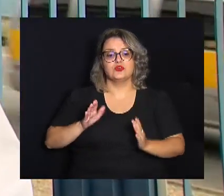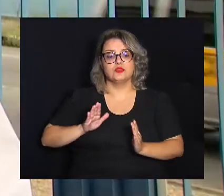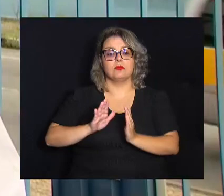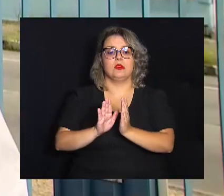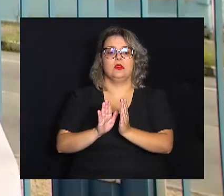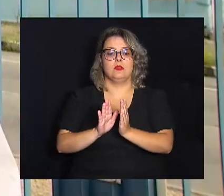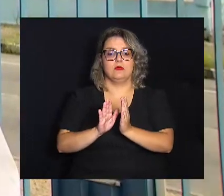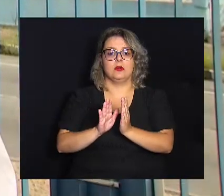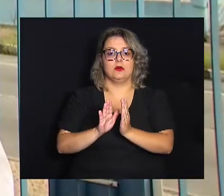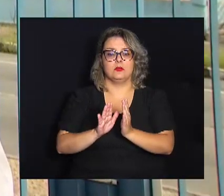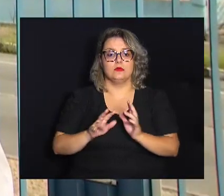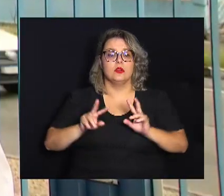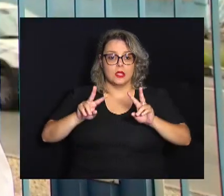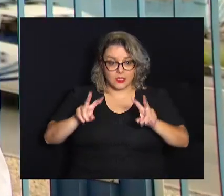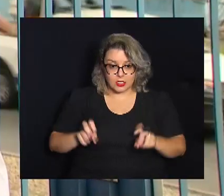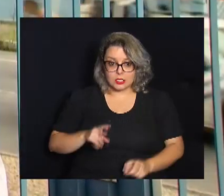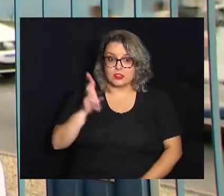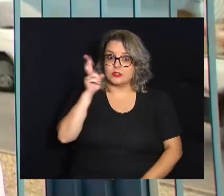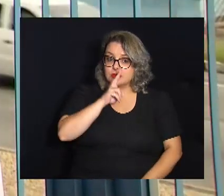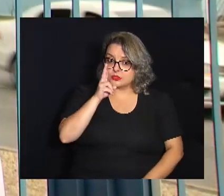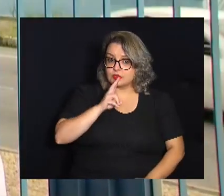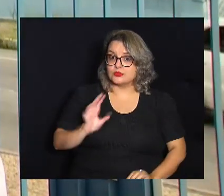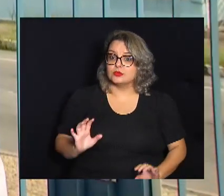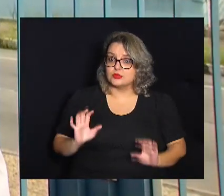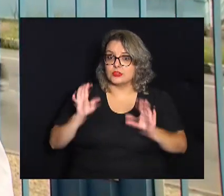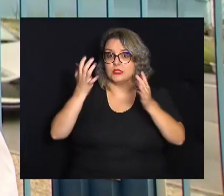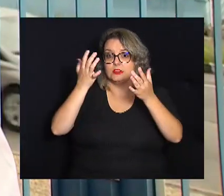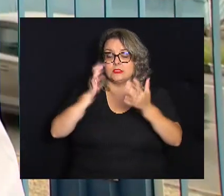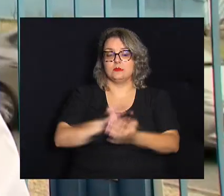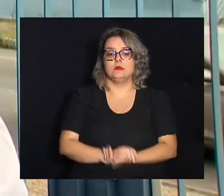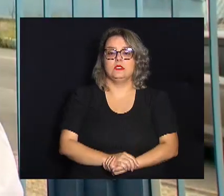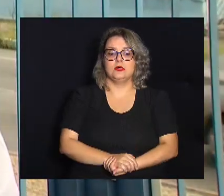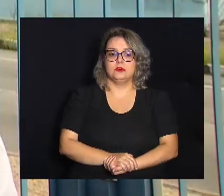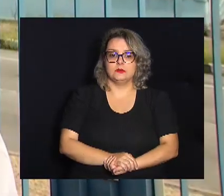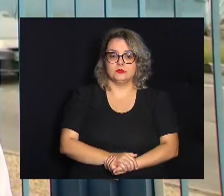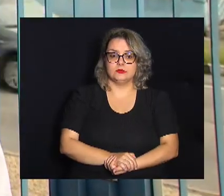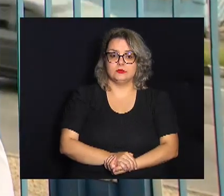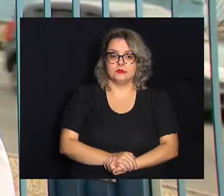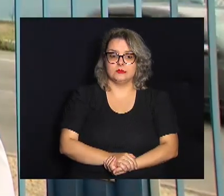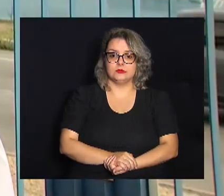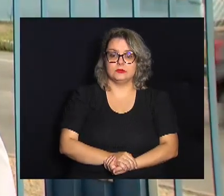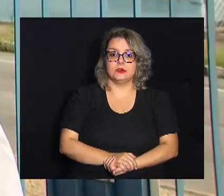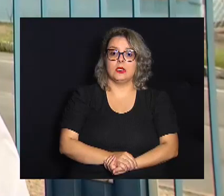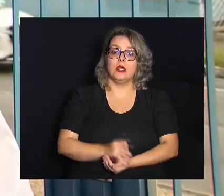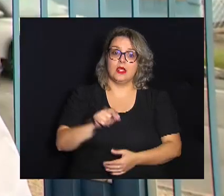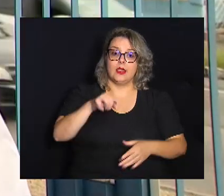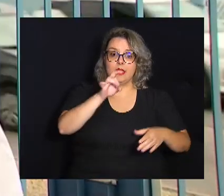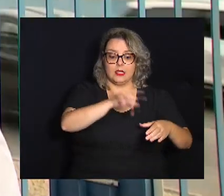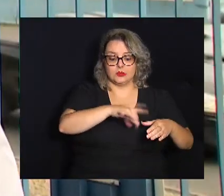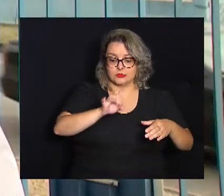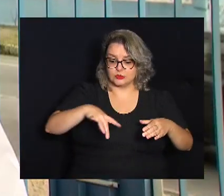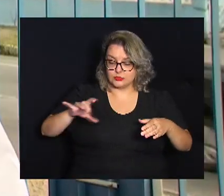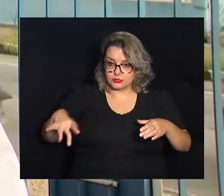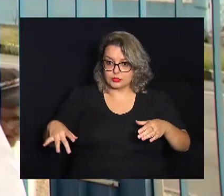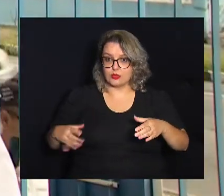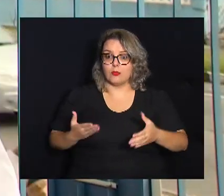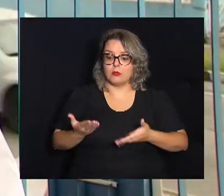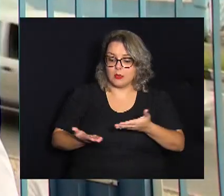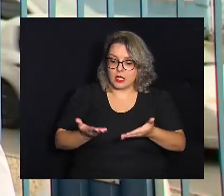enfrentamento a essa questão das emergências climáticas é a questão do plantio,